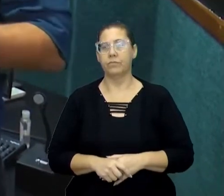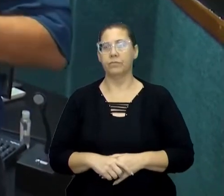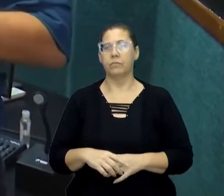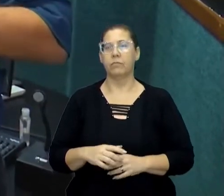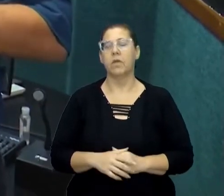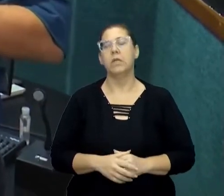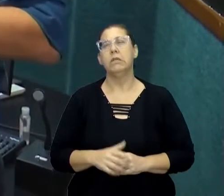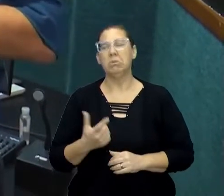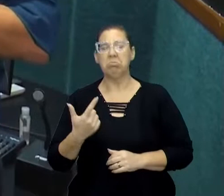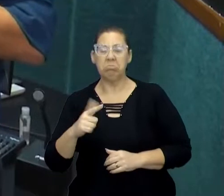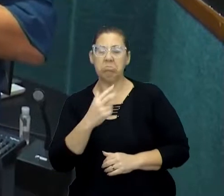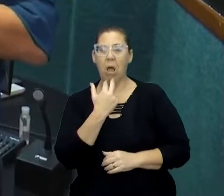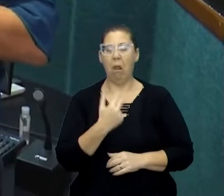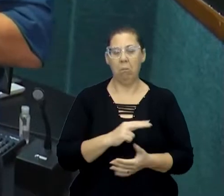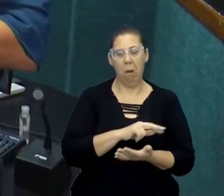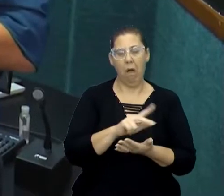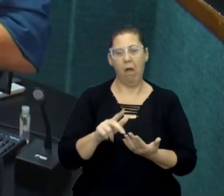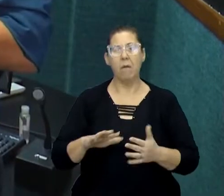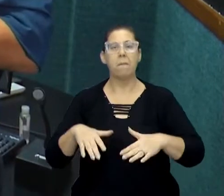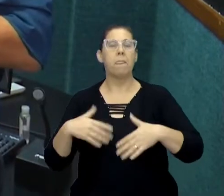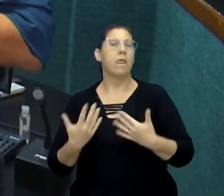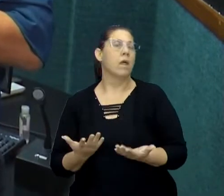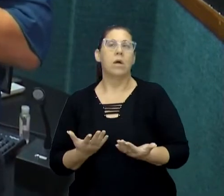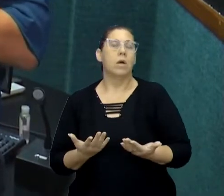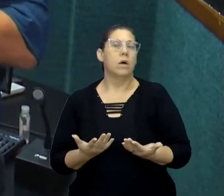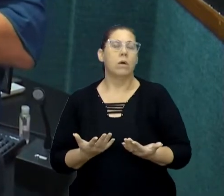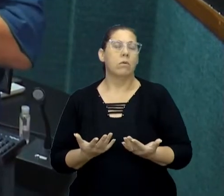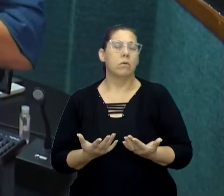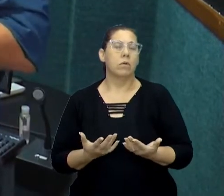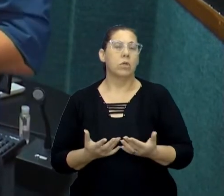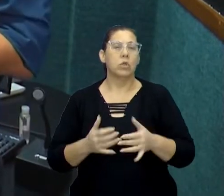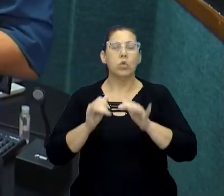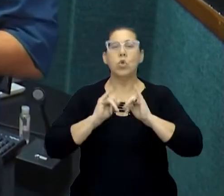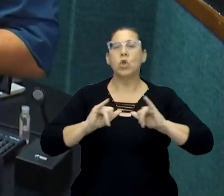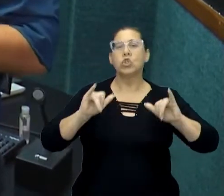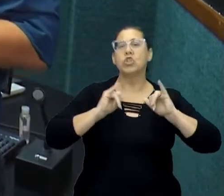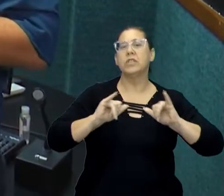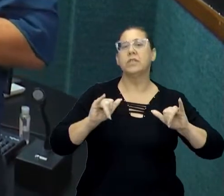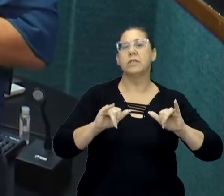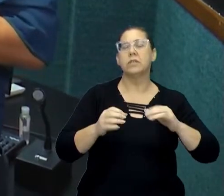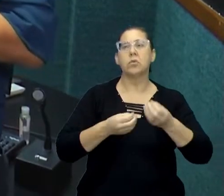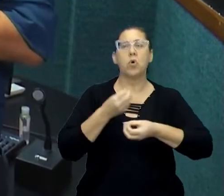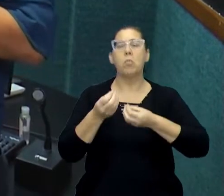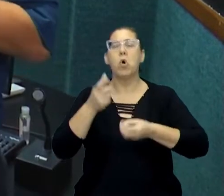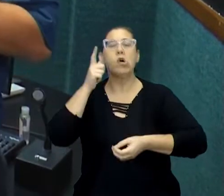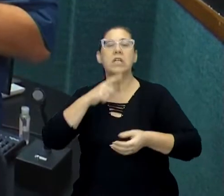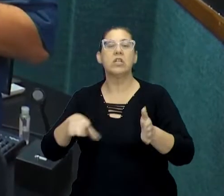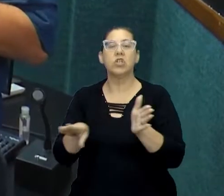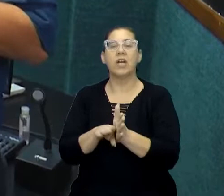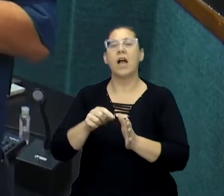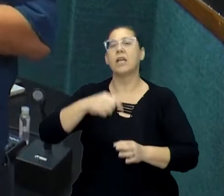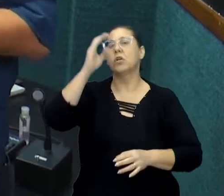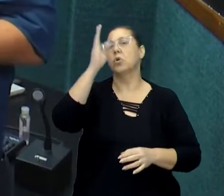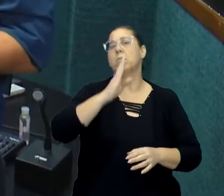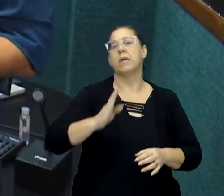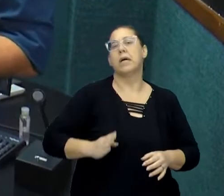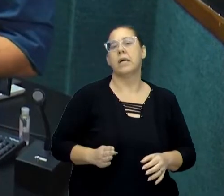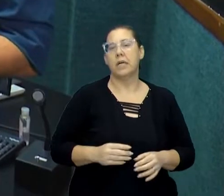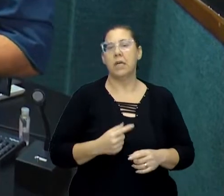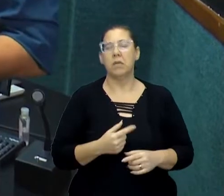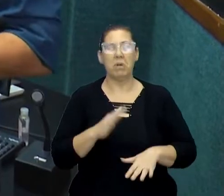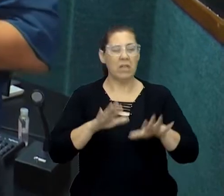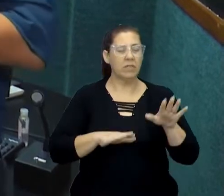outro idioma. Qual é o caminho que essas notícias fazem para chegar até o Brasil? Porque eu, de todos os idiomas, eu imagino que talvez eles passem